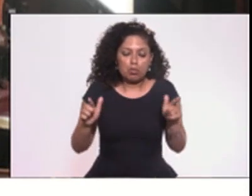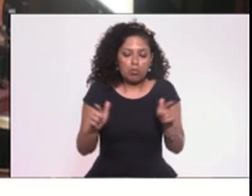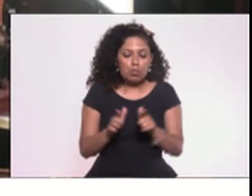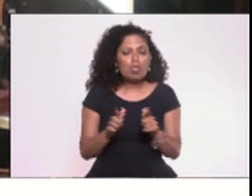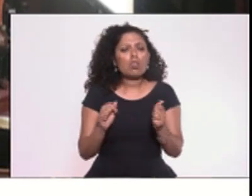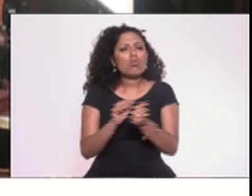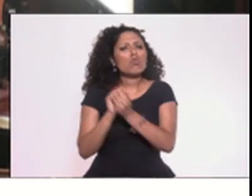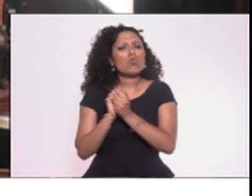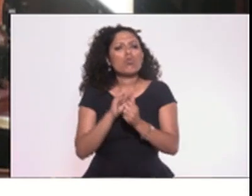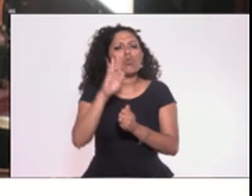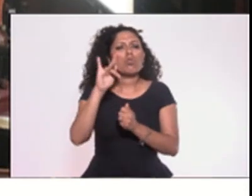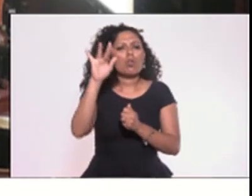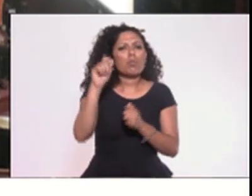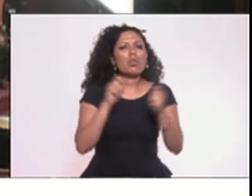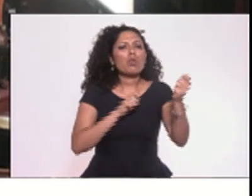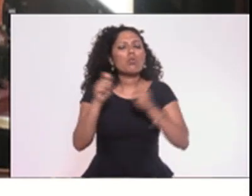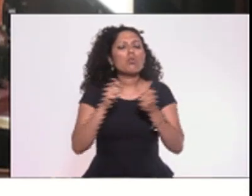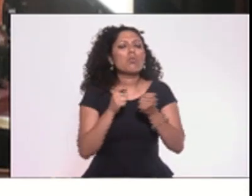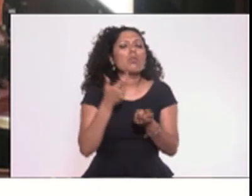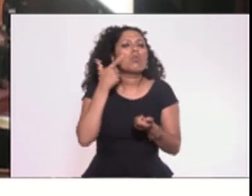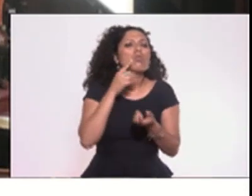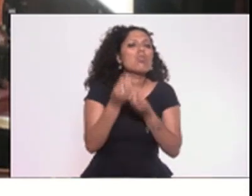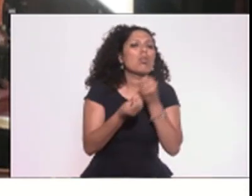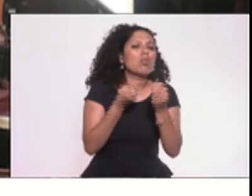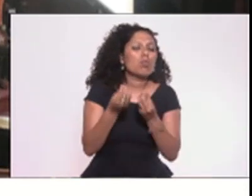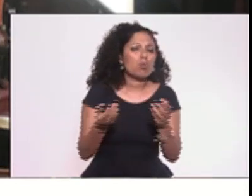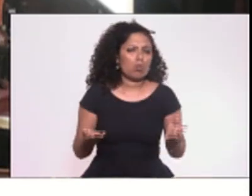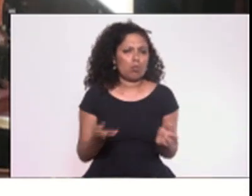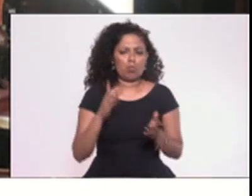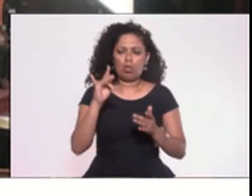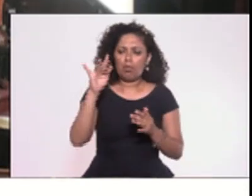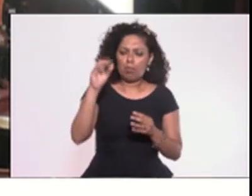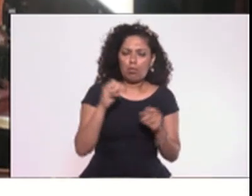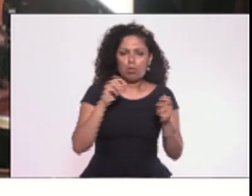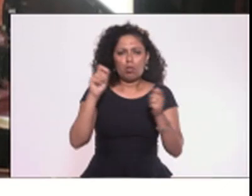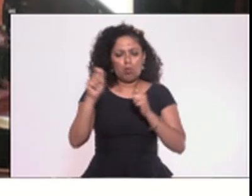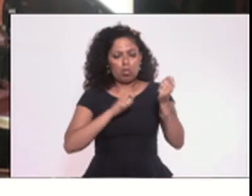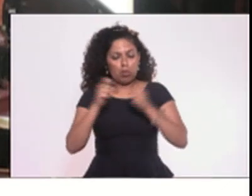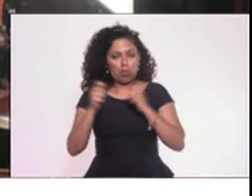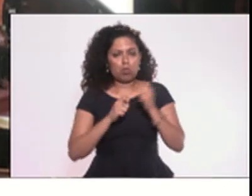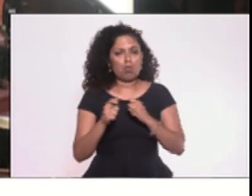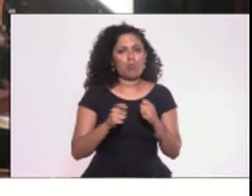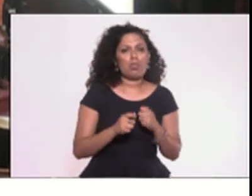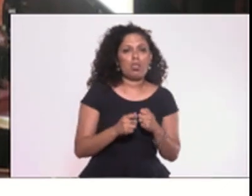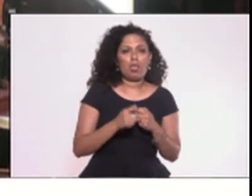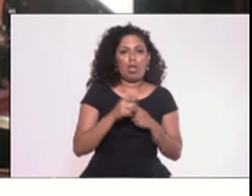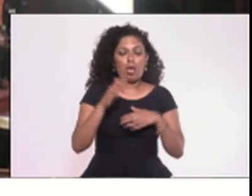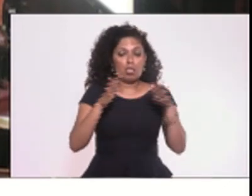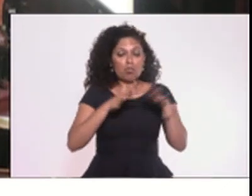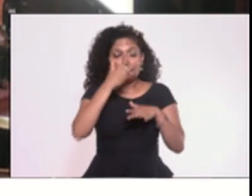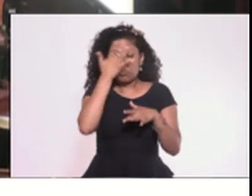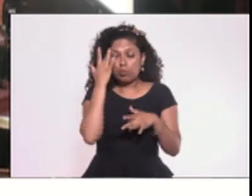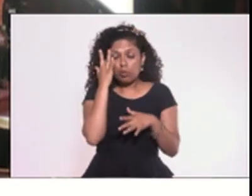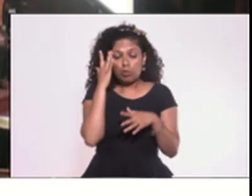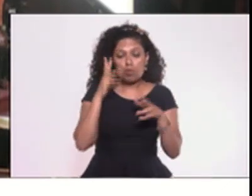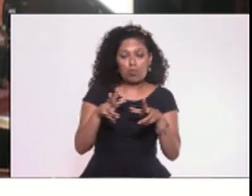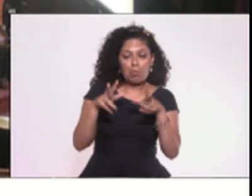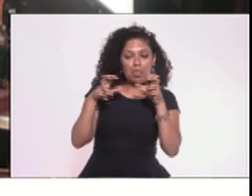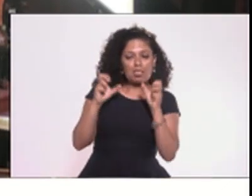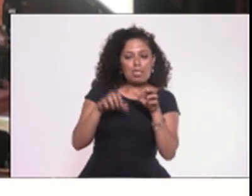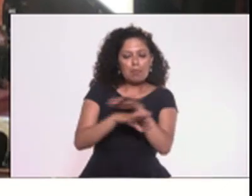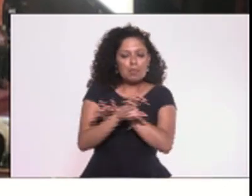da bioeconomia? Só que a bioeconomia, o mais interessante é que as pessoas não percebem como a microempresa pode estar